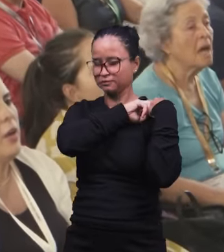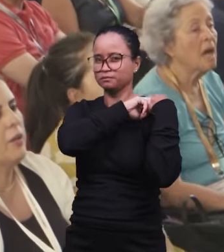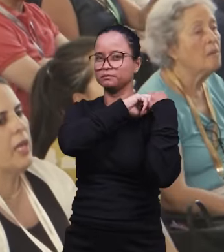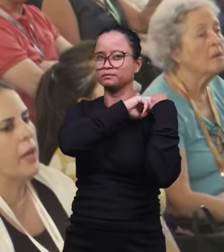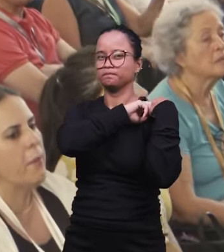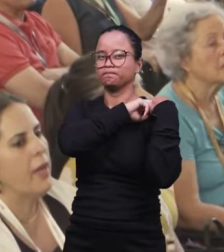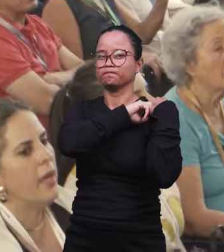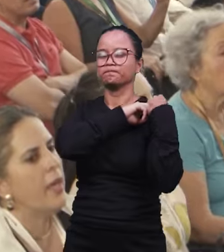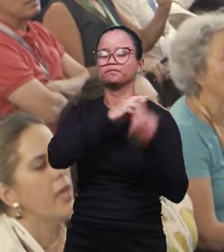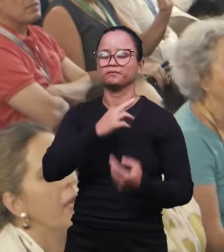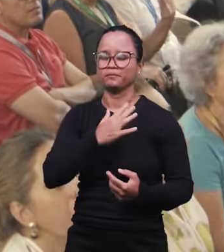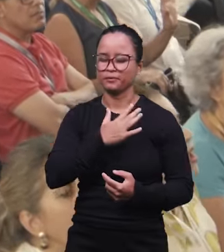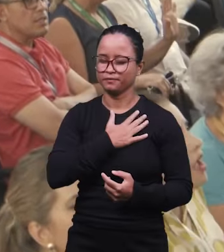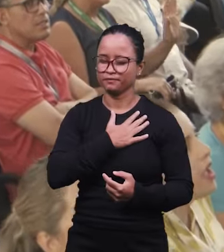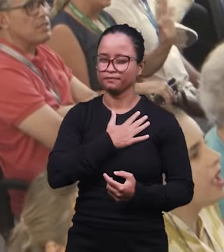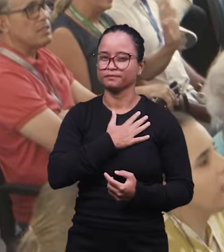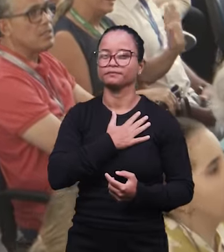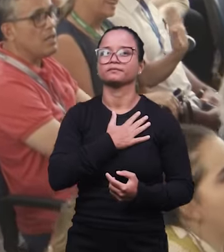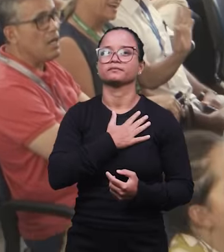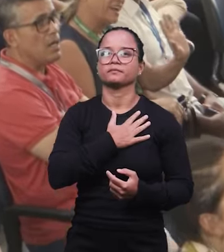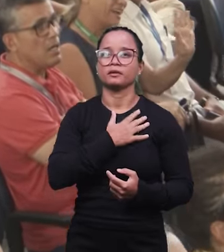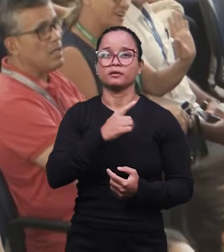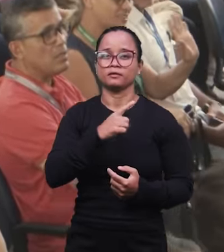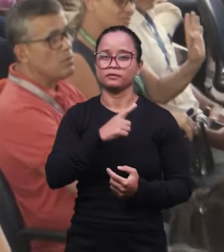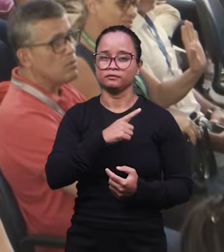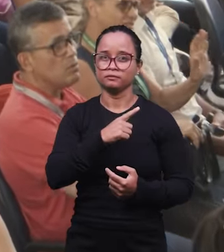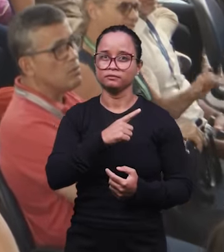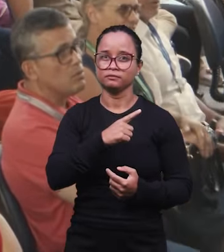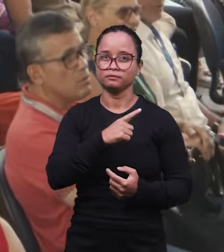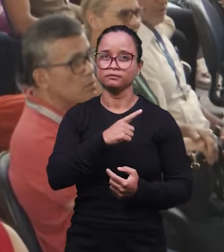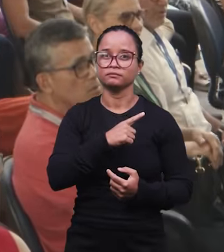Levarei eu também minha